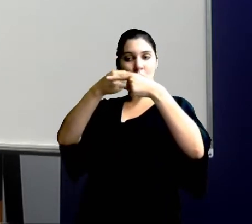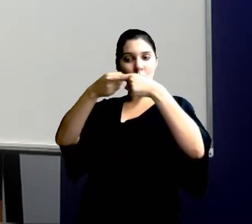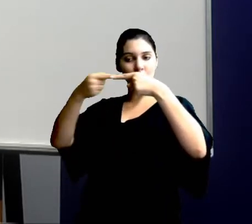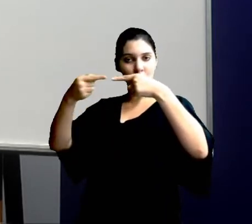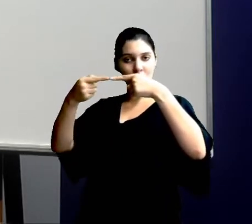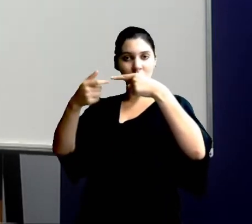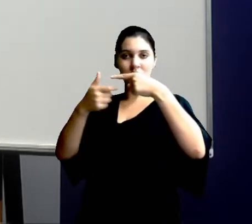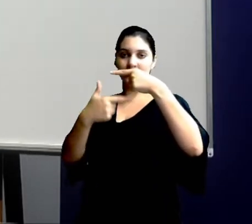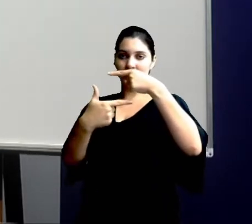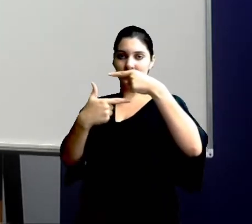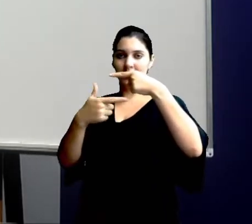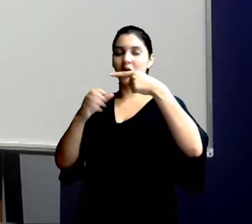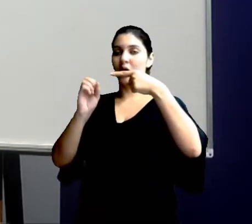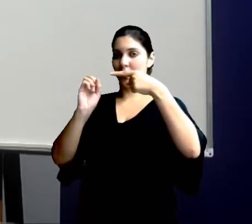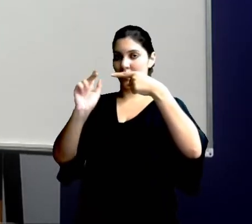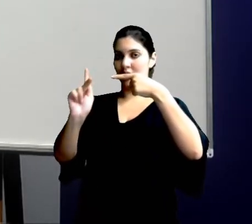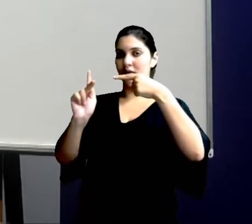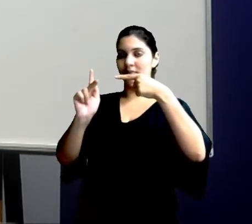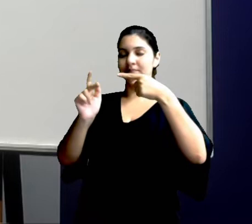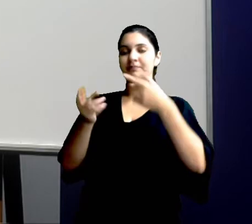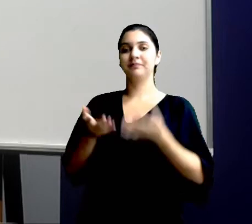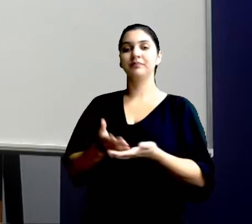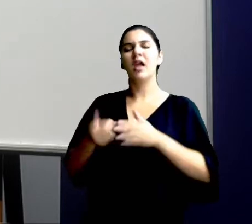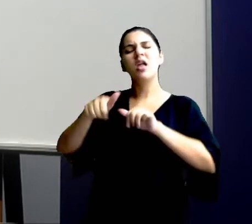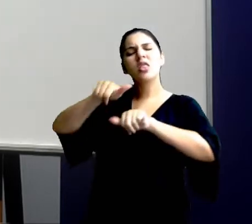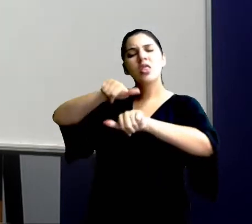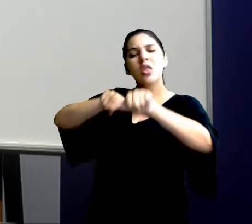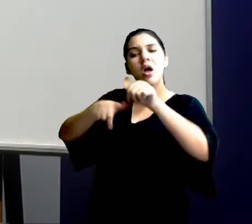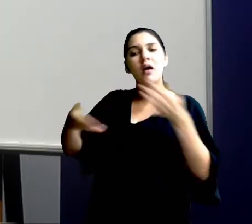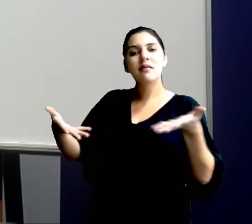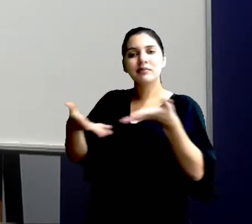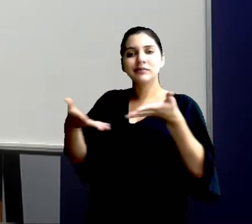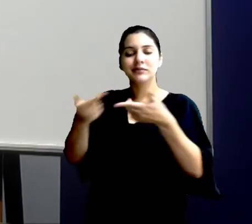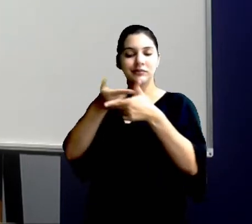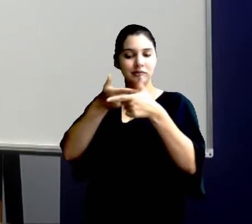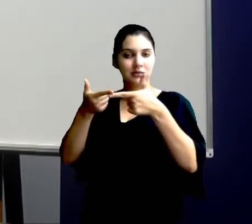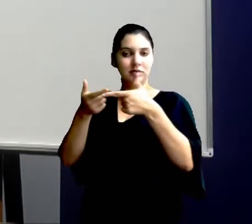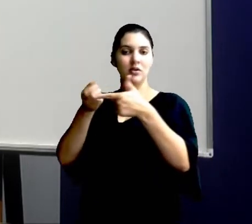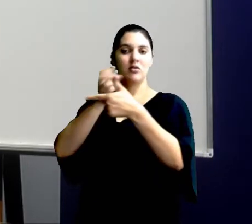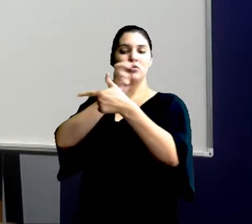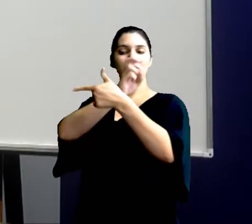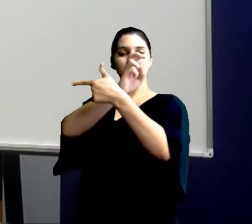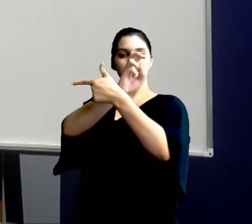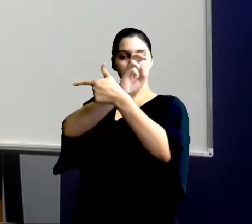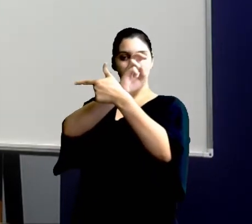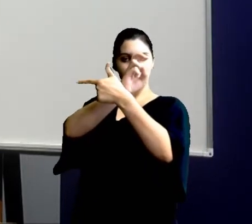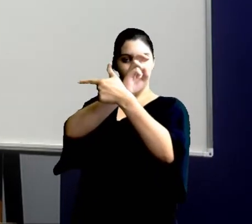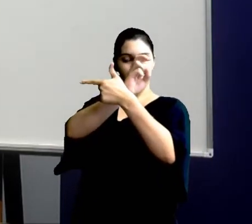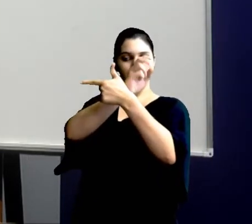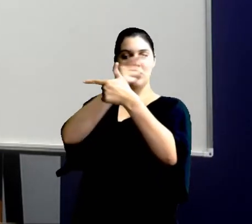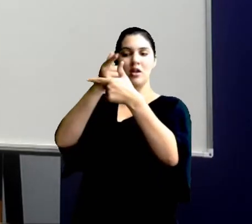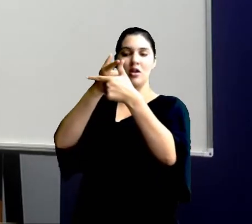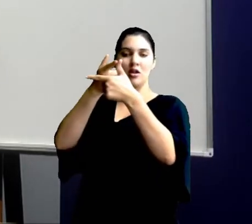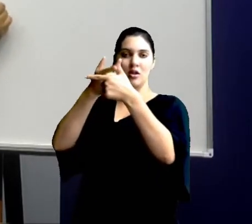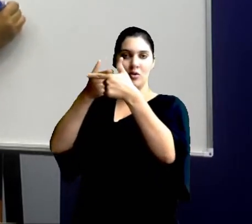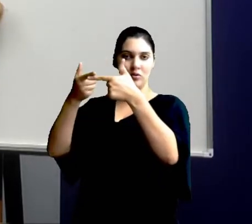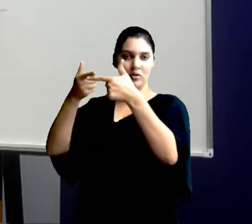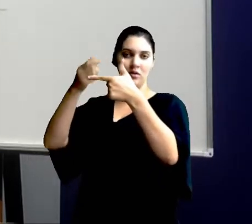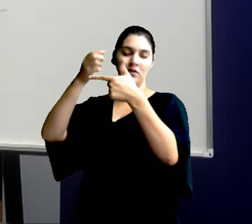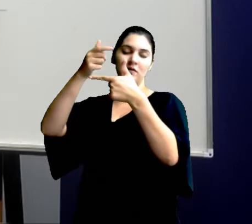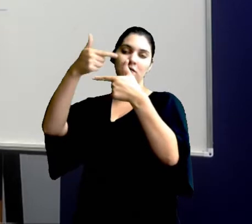5/2, tá? 5/2, transformando em uma divisão, em chave de divisão, eu vou